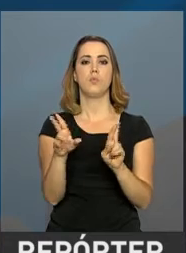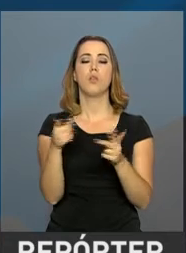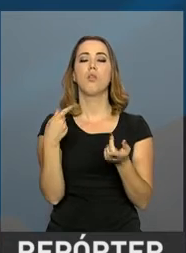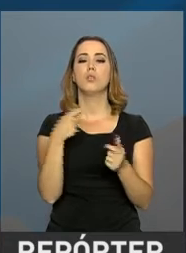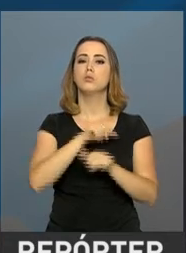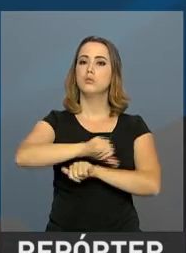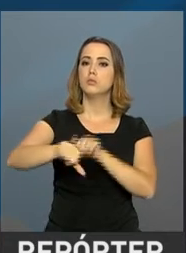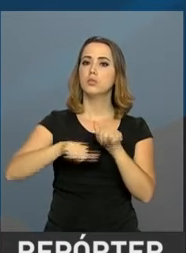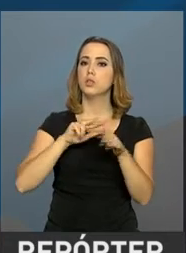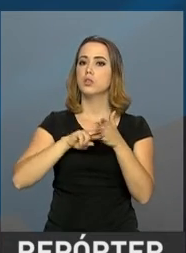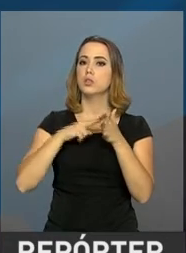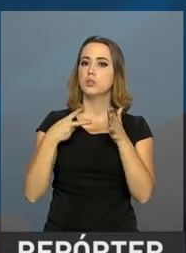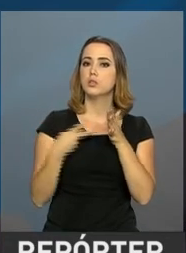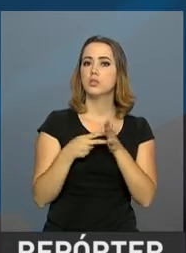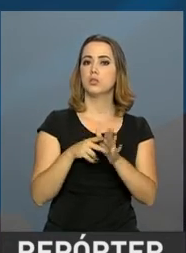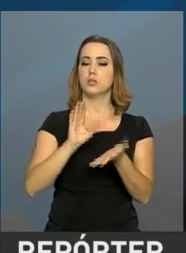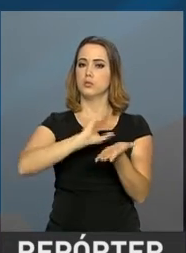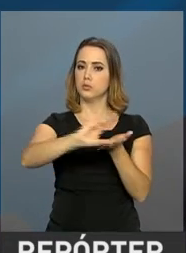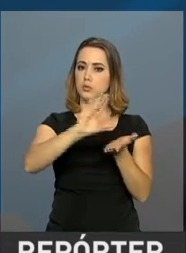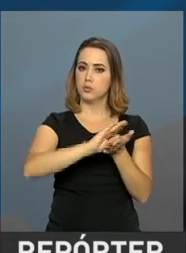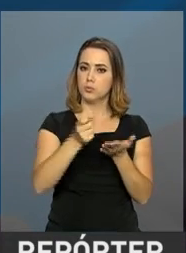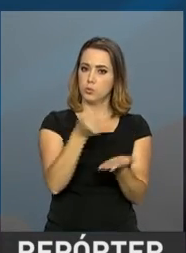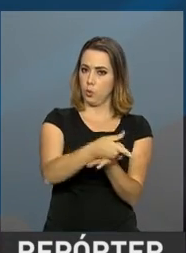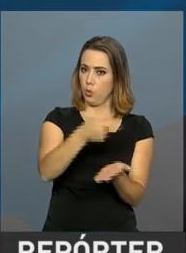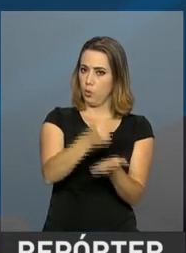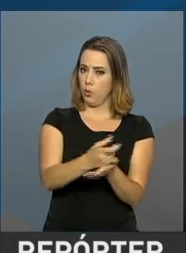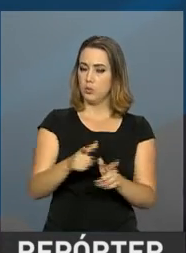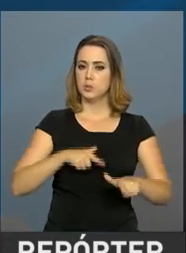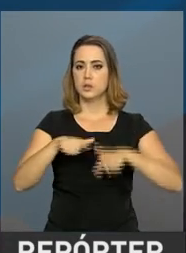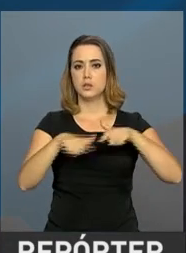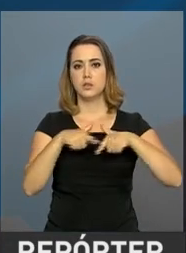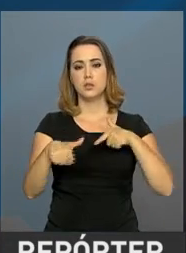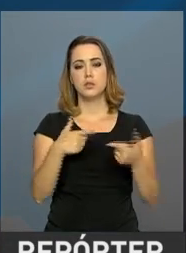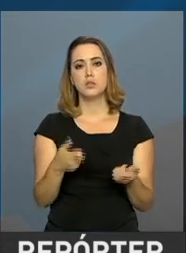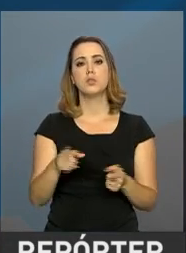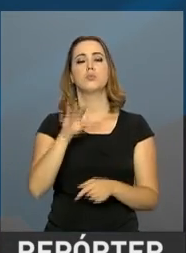traduza em investimentos, consumo, emprego e renda.